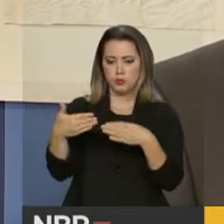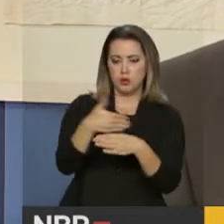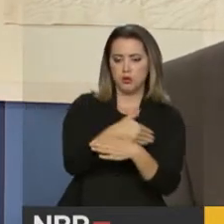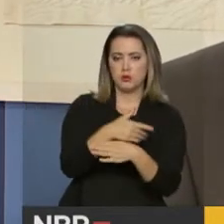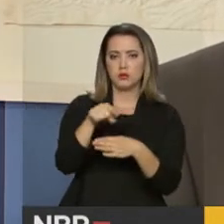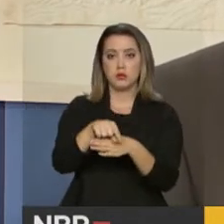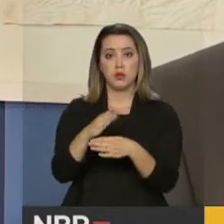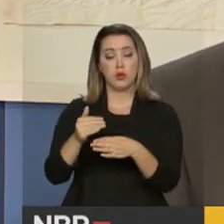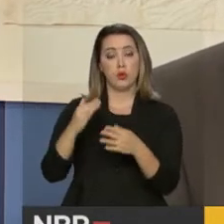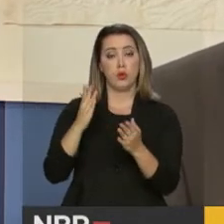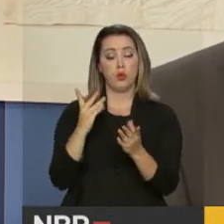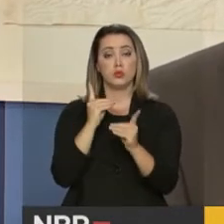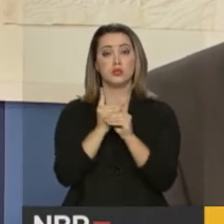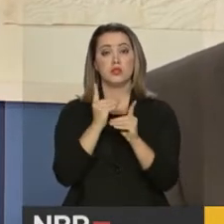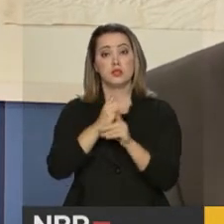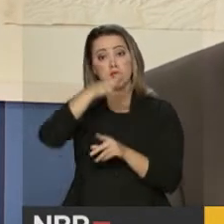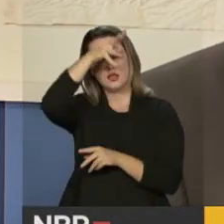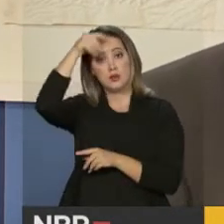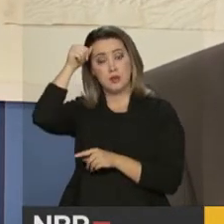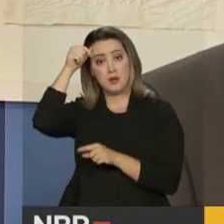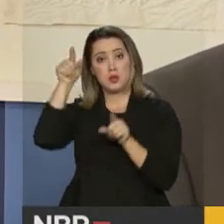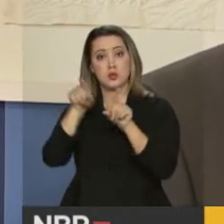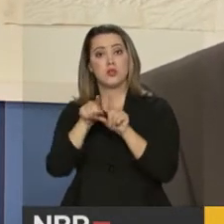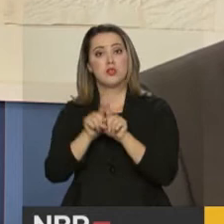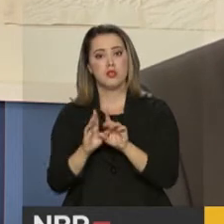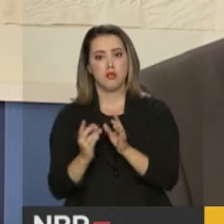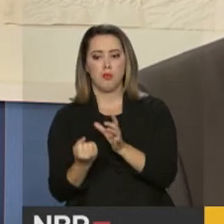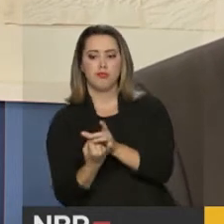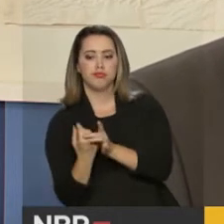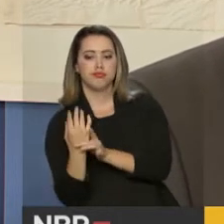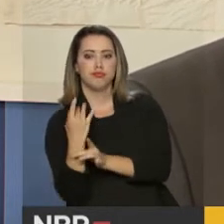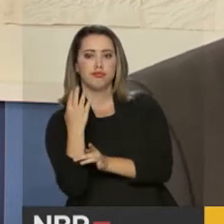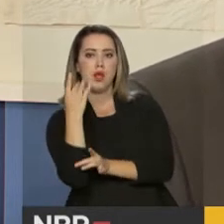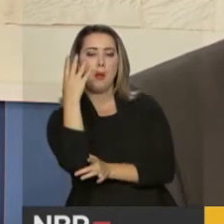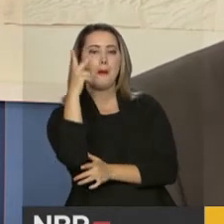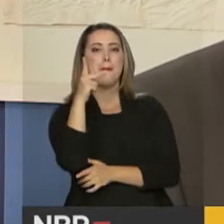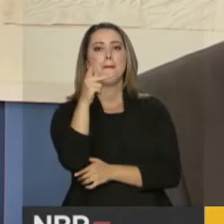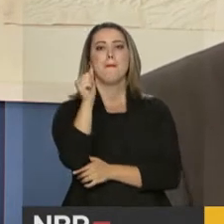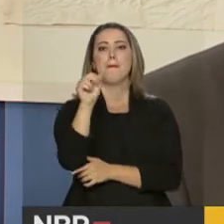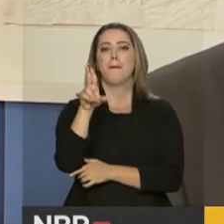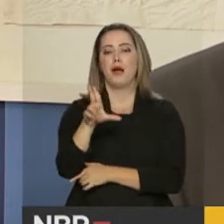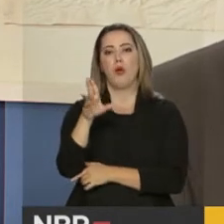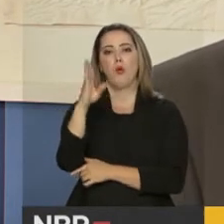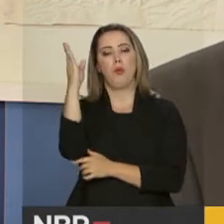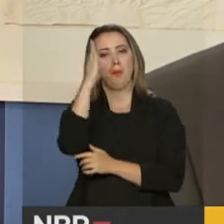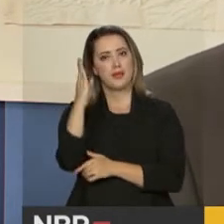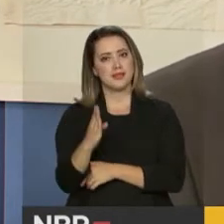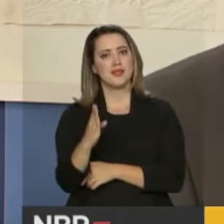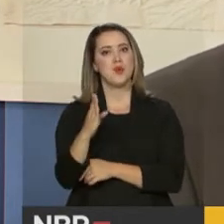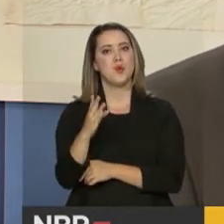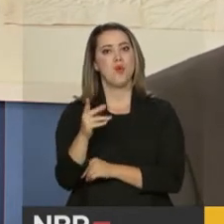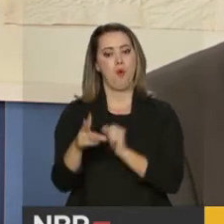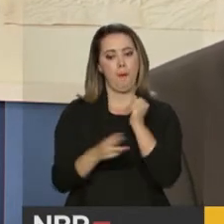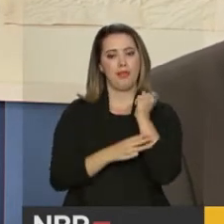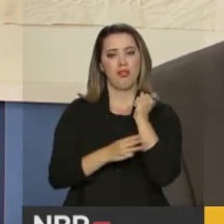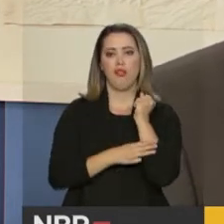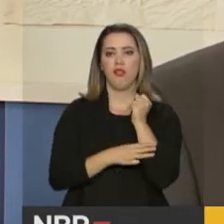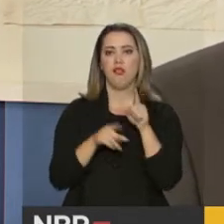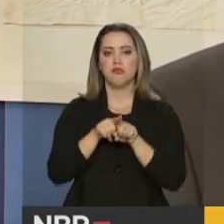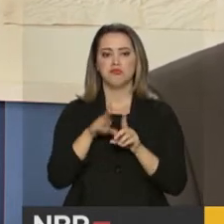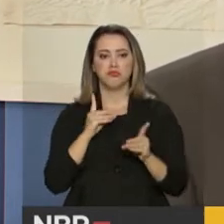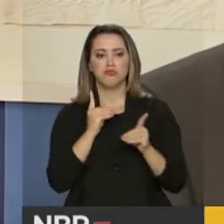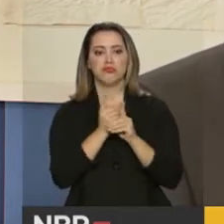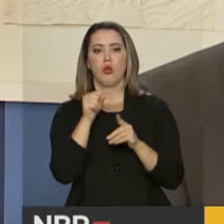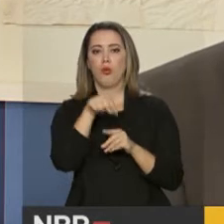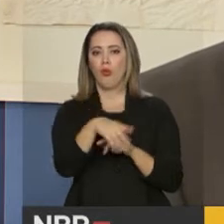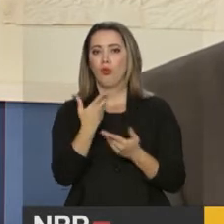tem um pé de pau-brasil, que é a árvore que deu, que foi a nossa primeira atividade econômica, a árvore que deu